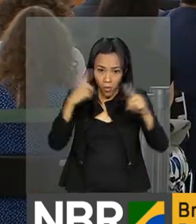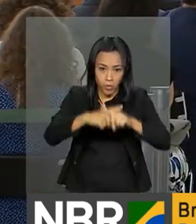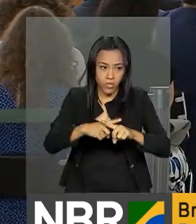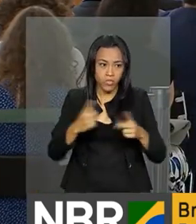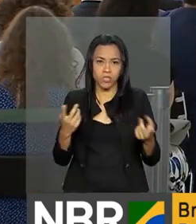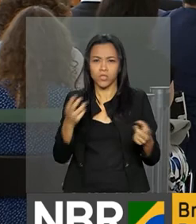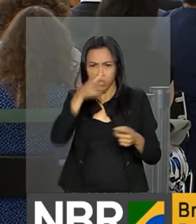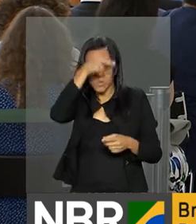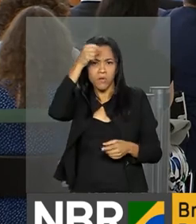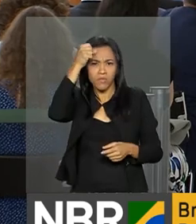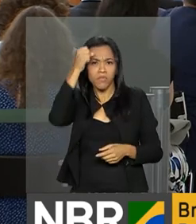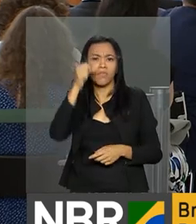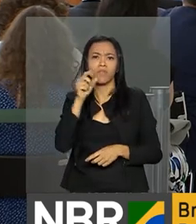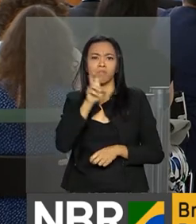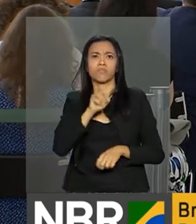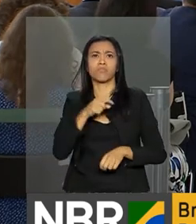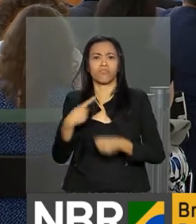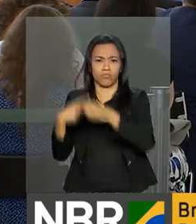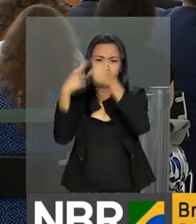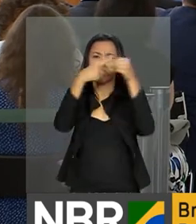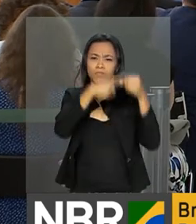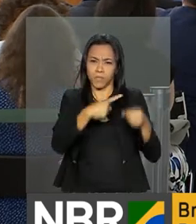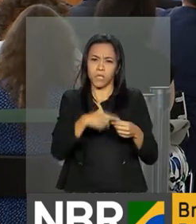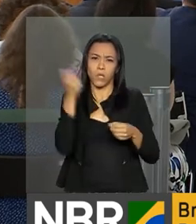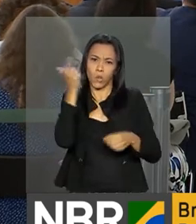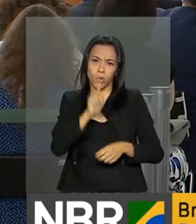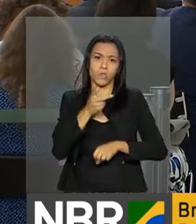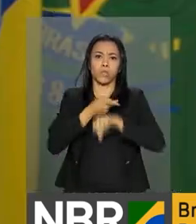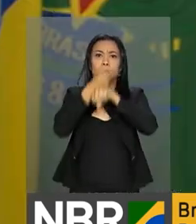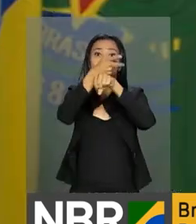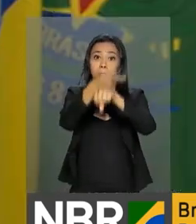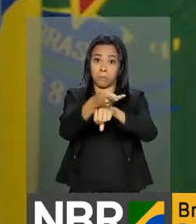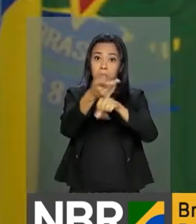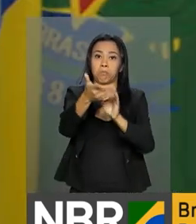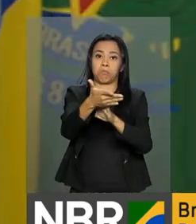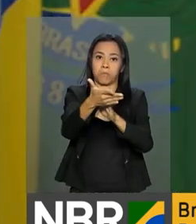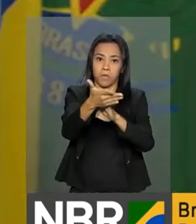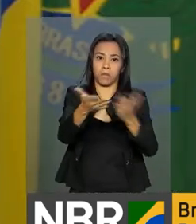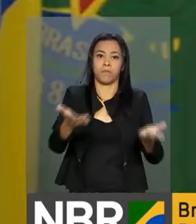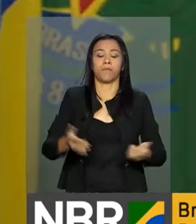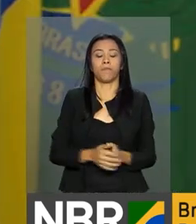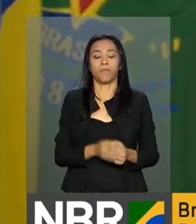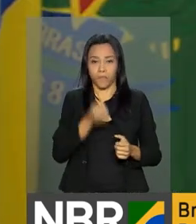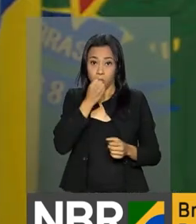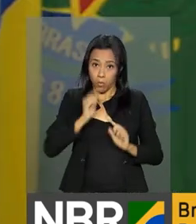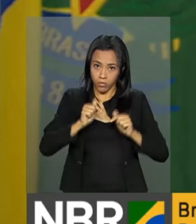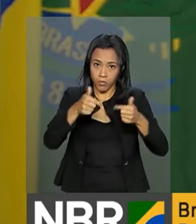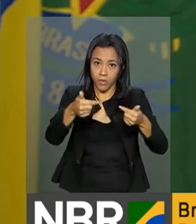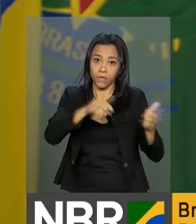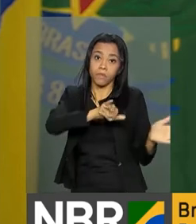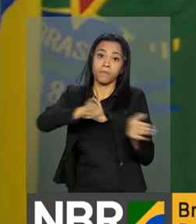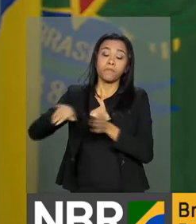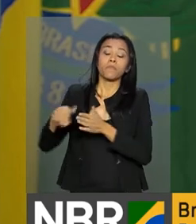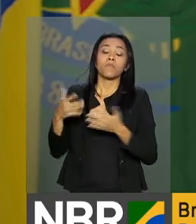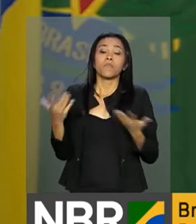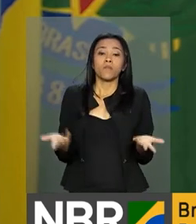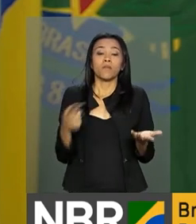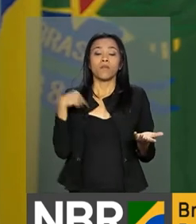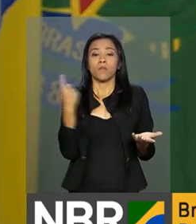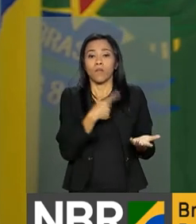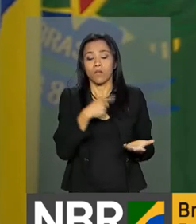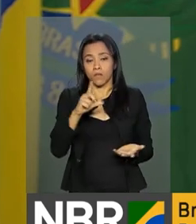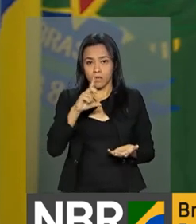do país então meus amigos eu quero dizer que nós temos